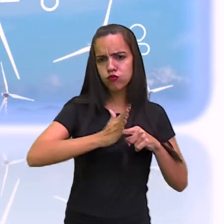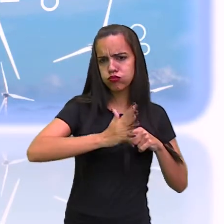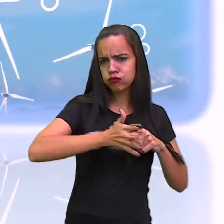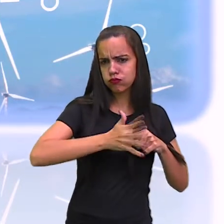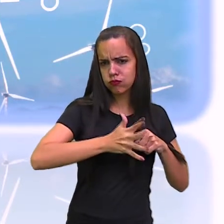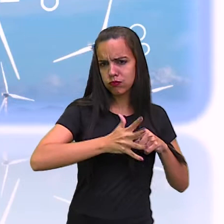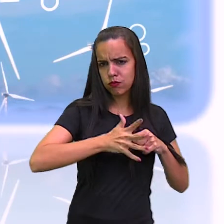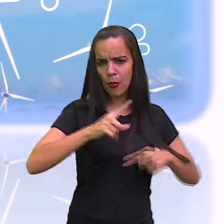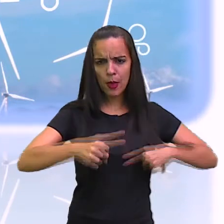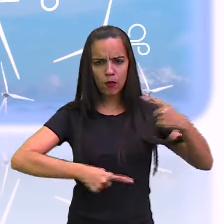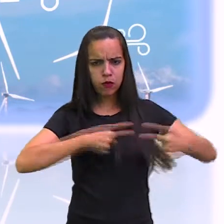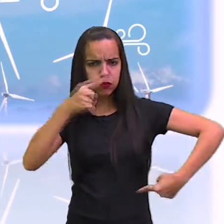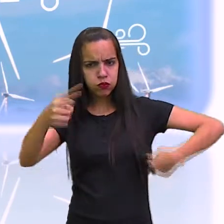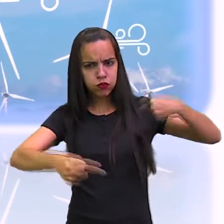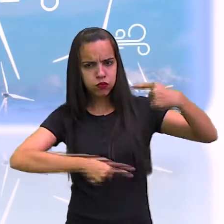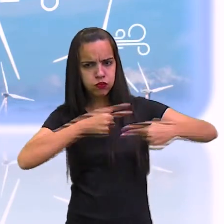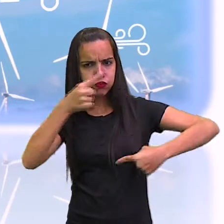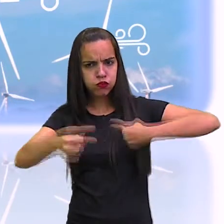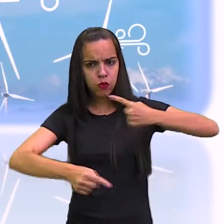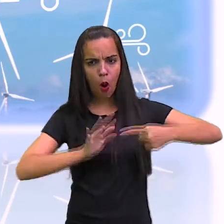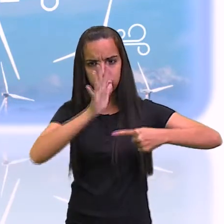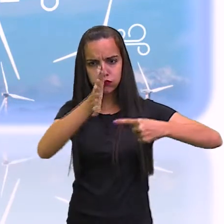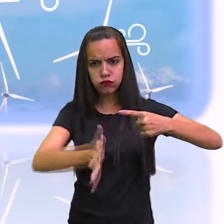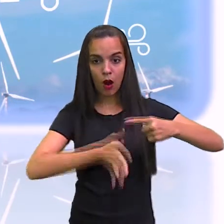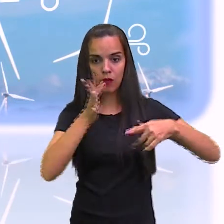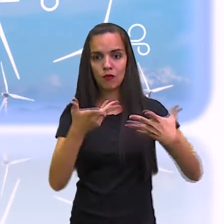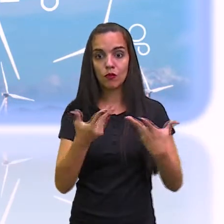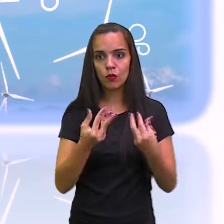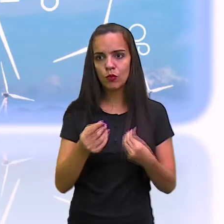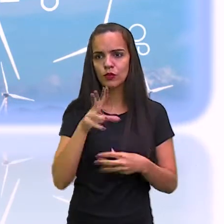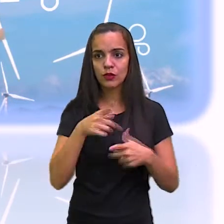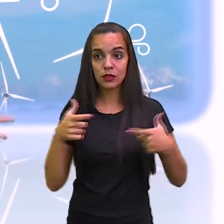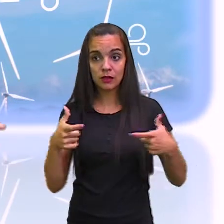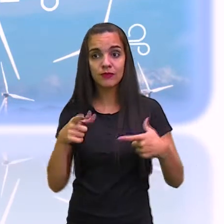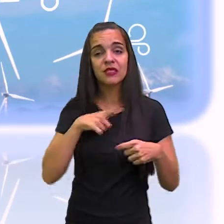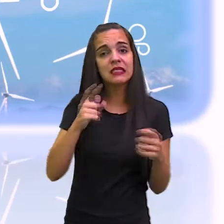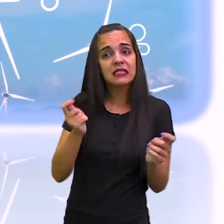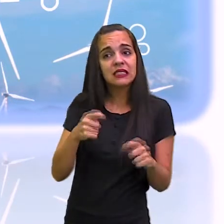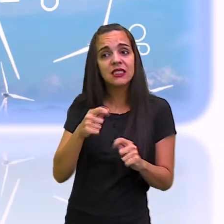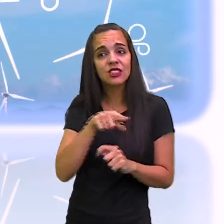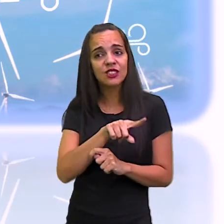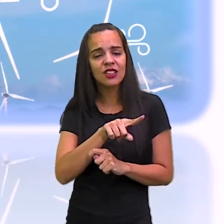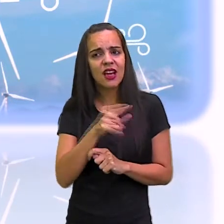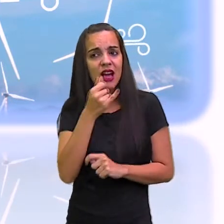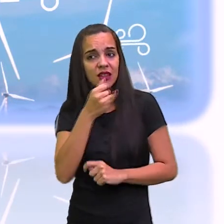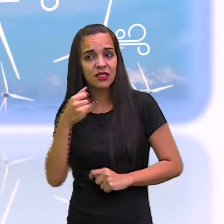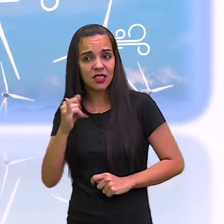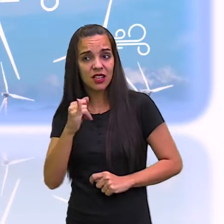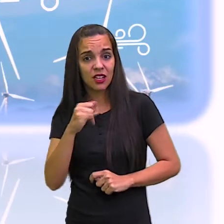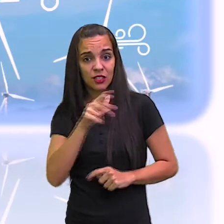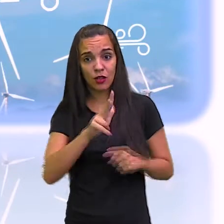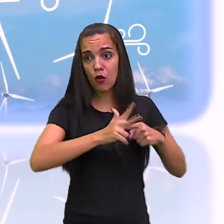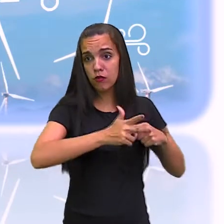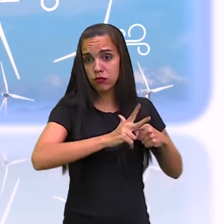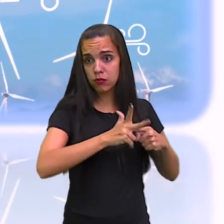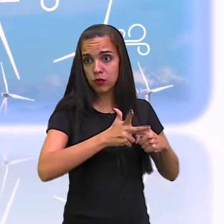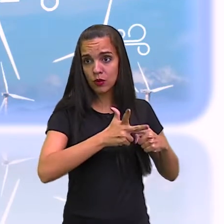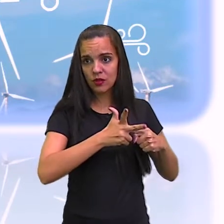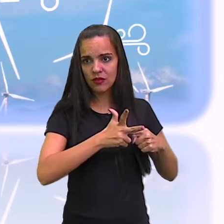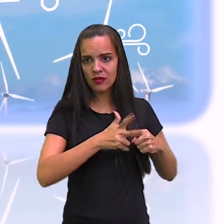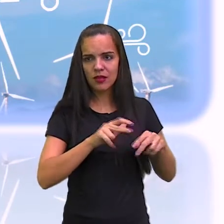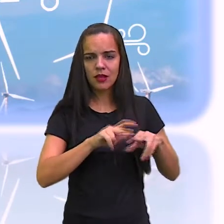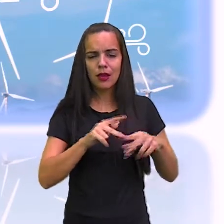vem já, dizendo que vai ter alguma coisa em movimento. Então, a energia eólica é gerada com